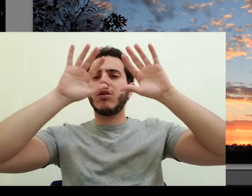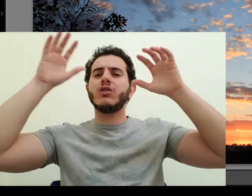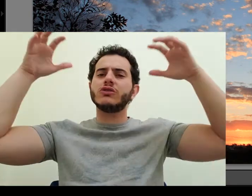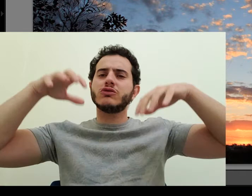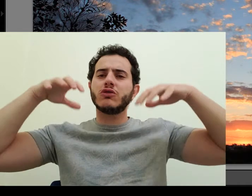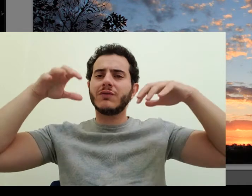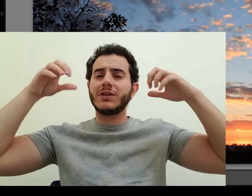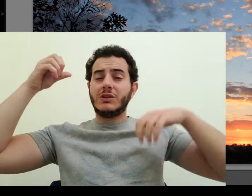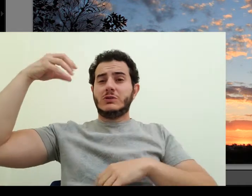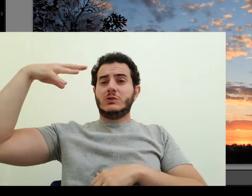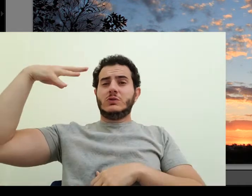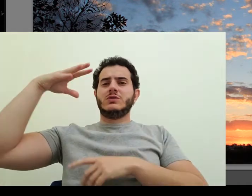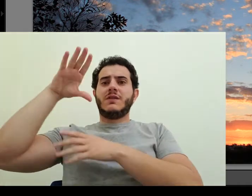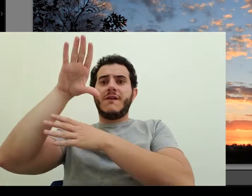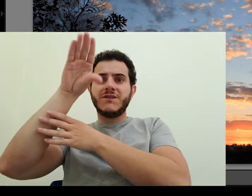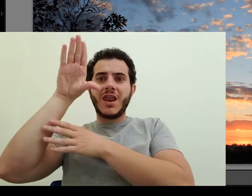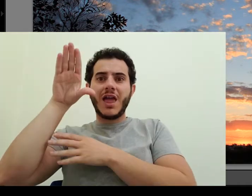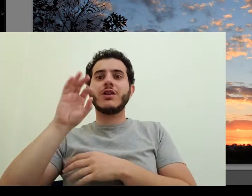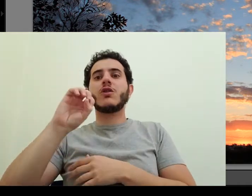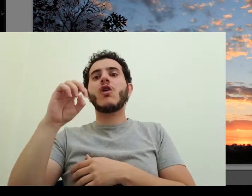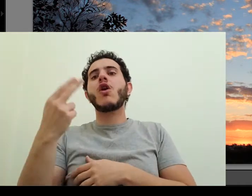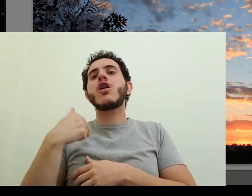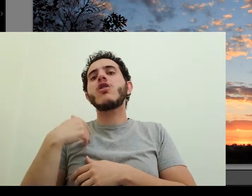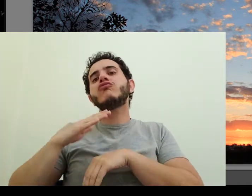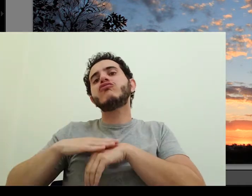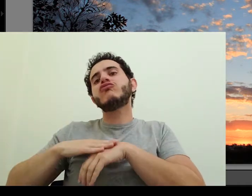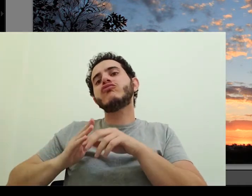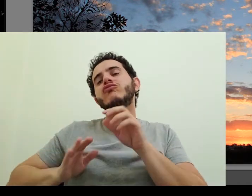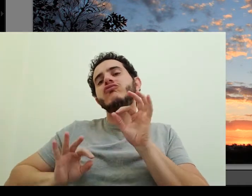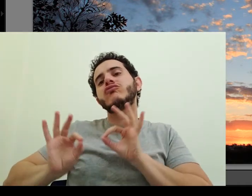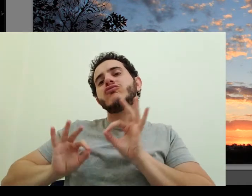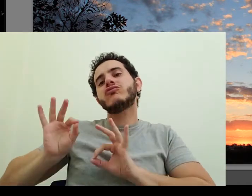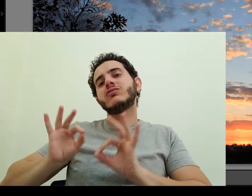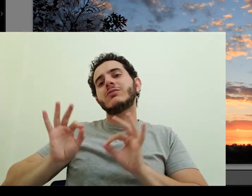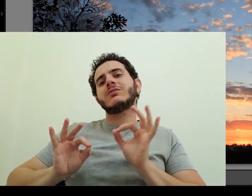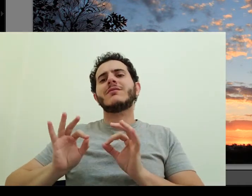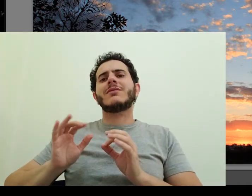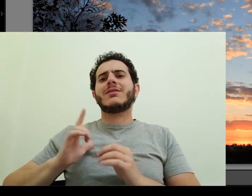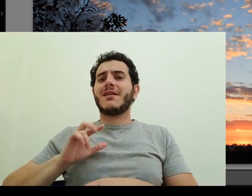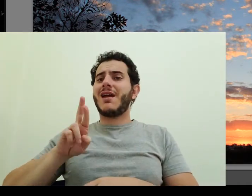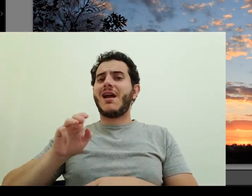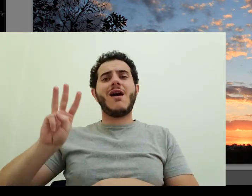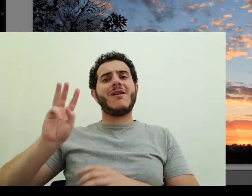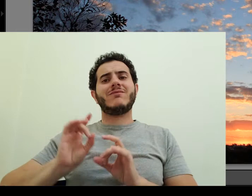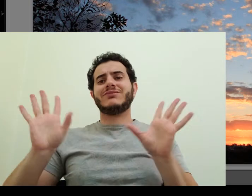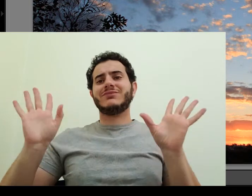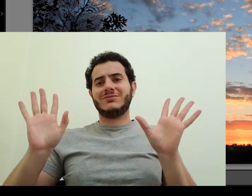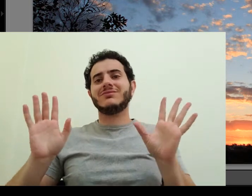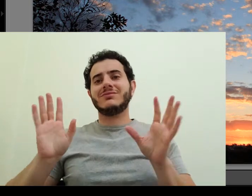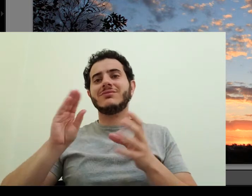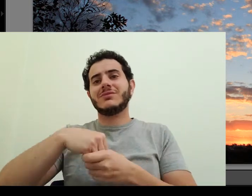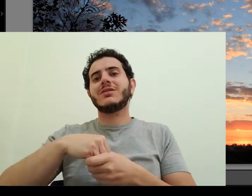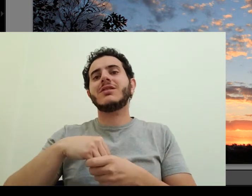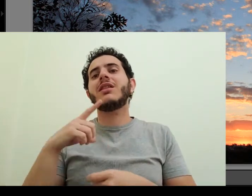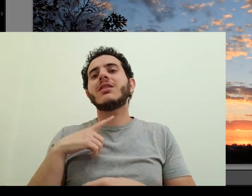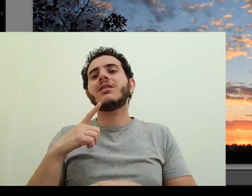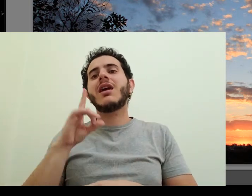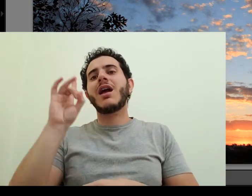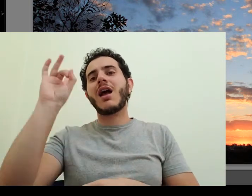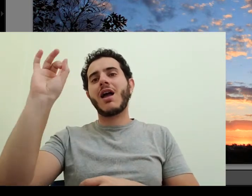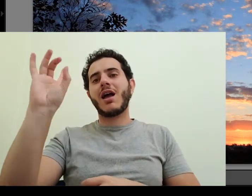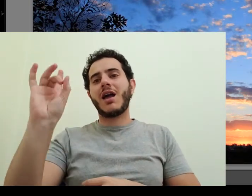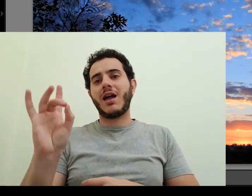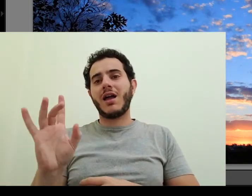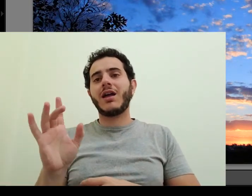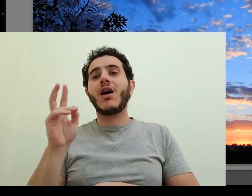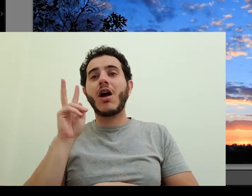tungstênio, fluorescente, flash, ou personalizar. E repara quando você escolhe mesmo personalizado, aqui você não está mais adicionando cor, por mais que